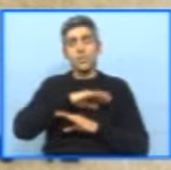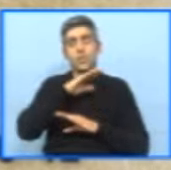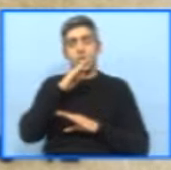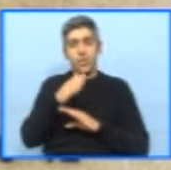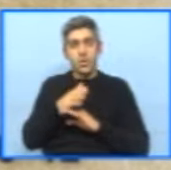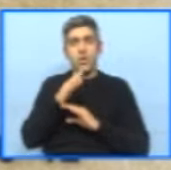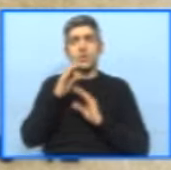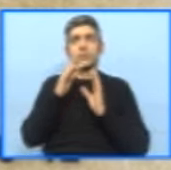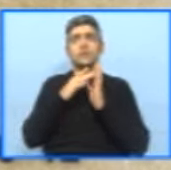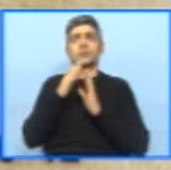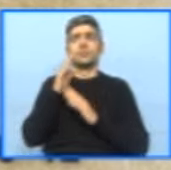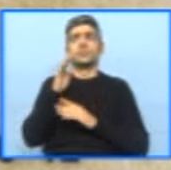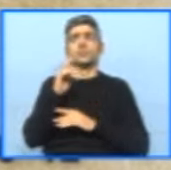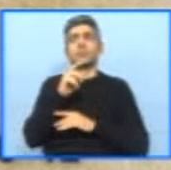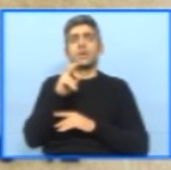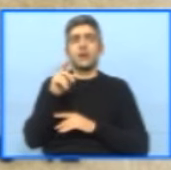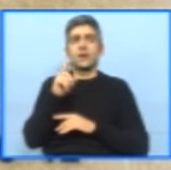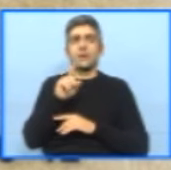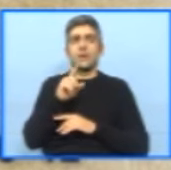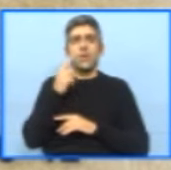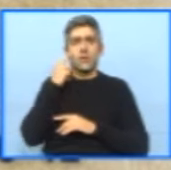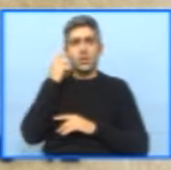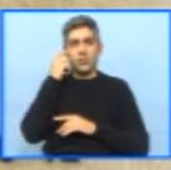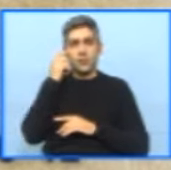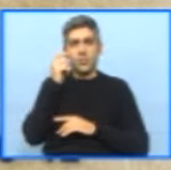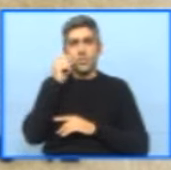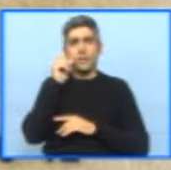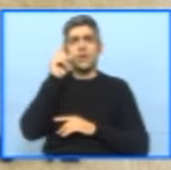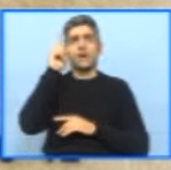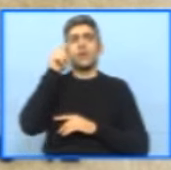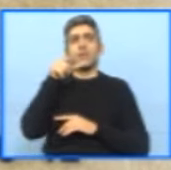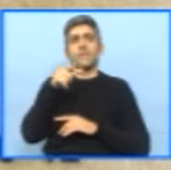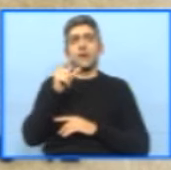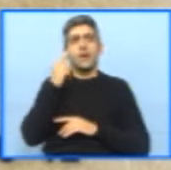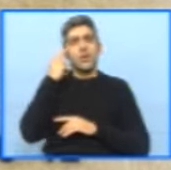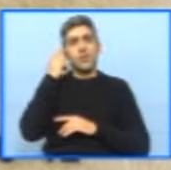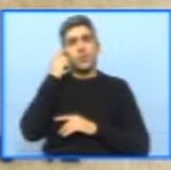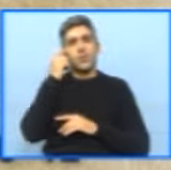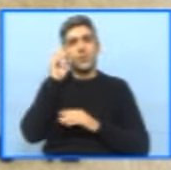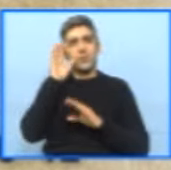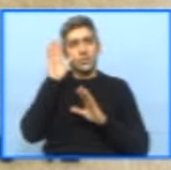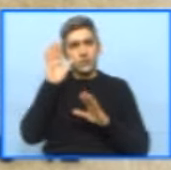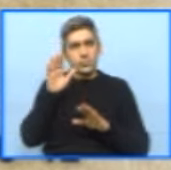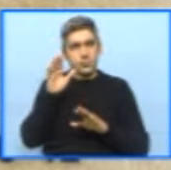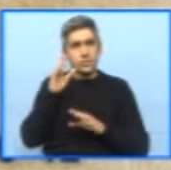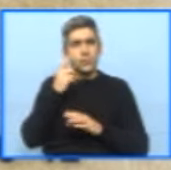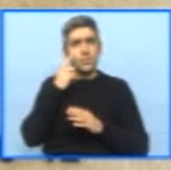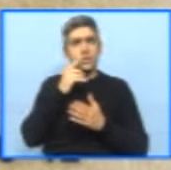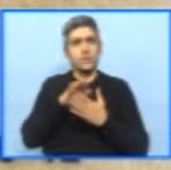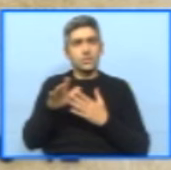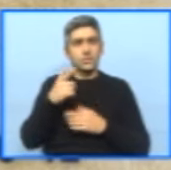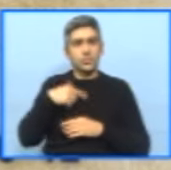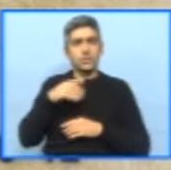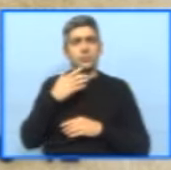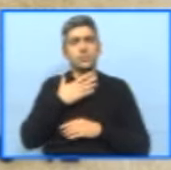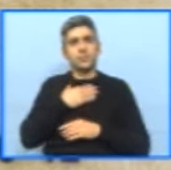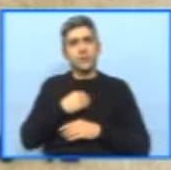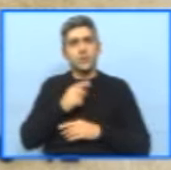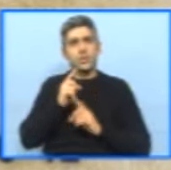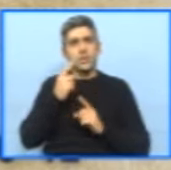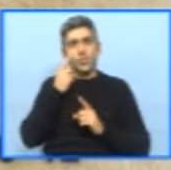Jerusalém adorareis o Pai. Vós adorais o que não conheceis. Nós adoramos o